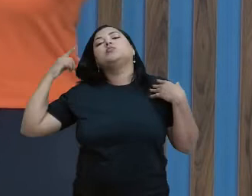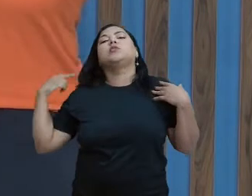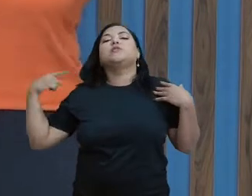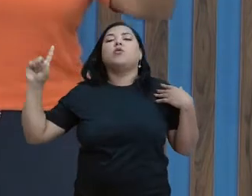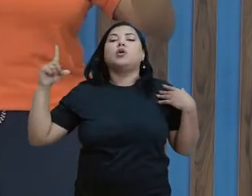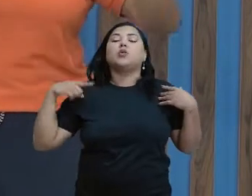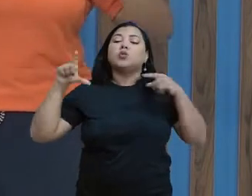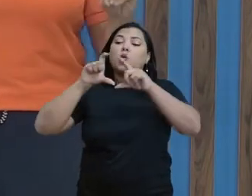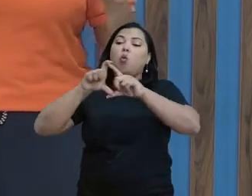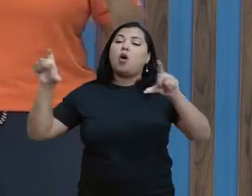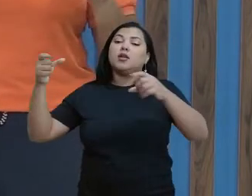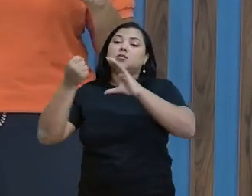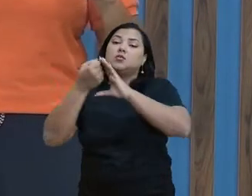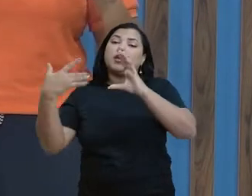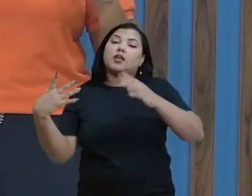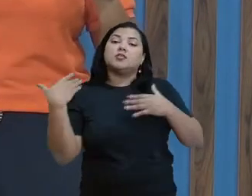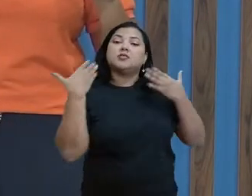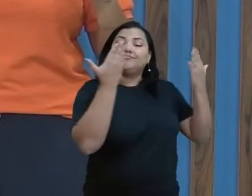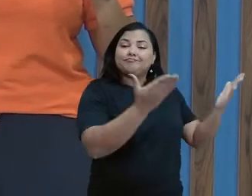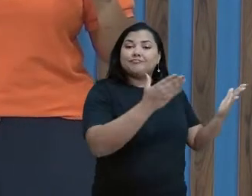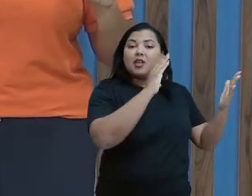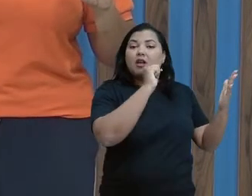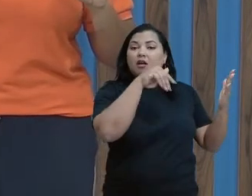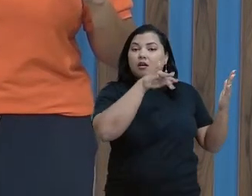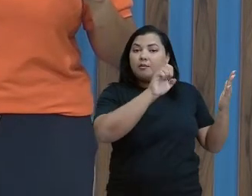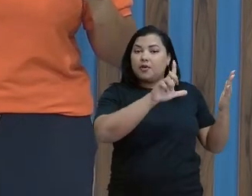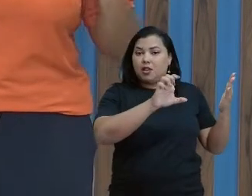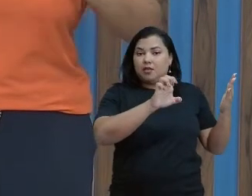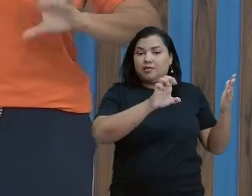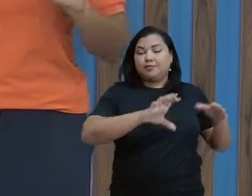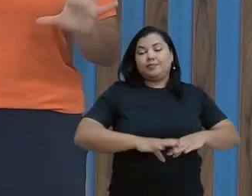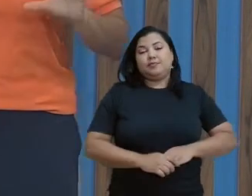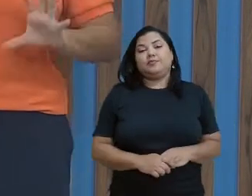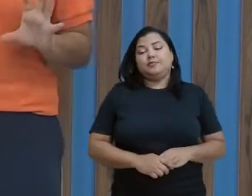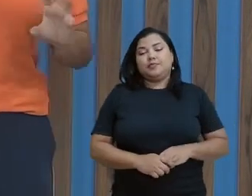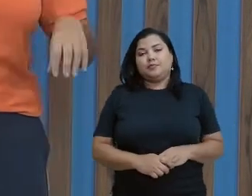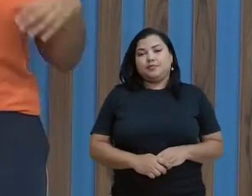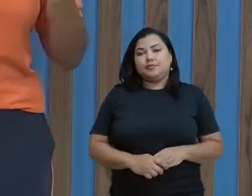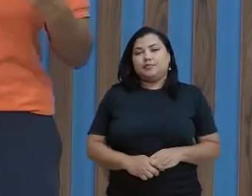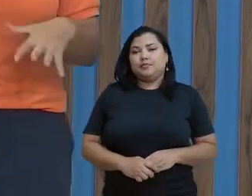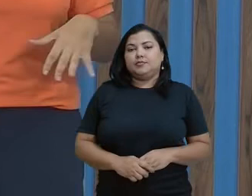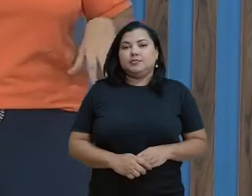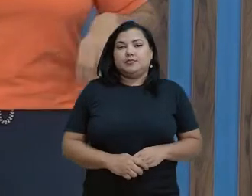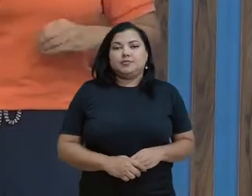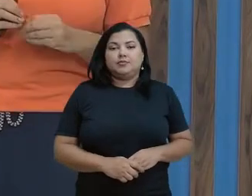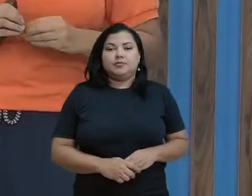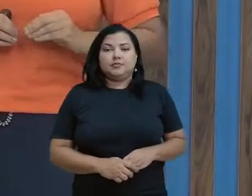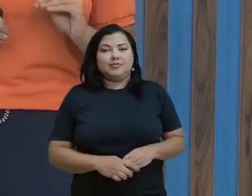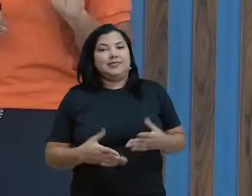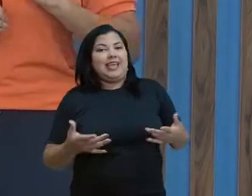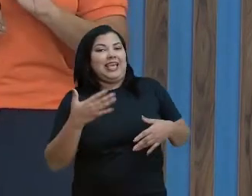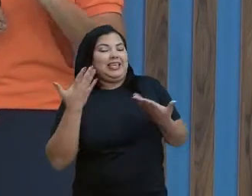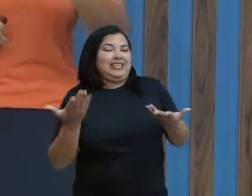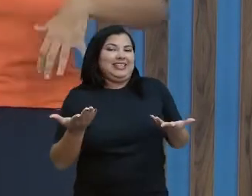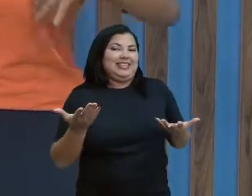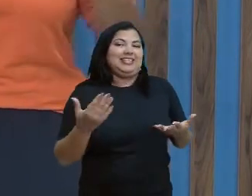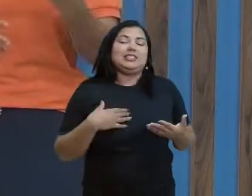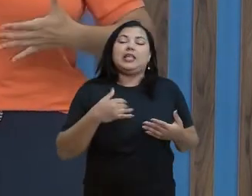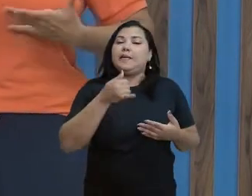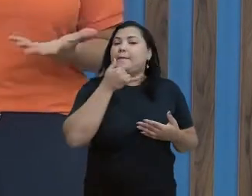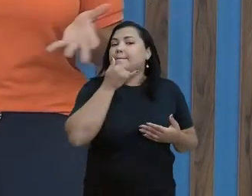qualificando o sujeito. Então, quando eu quando eu trago tantos